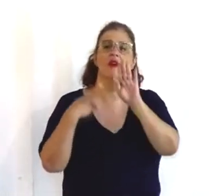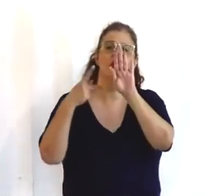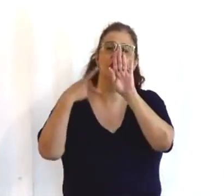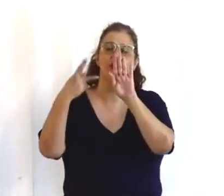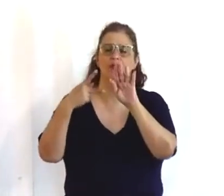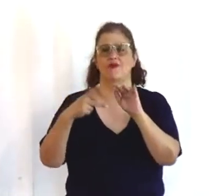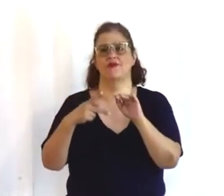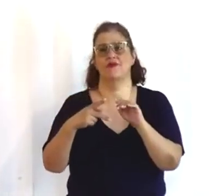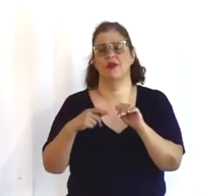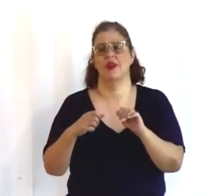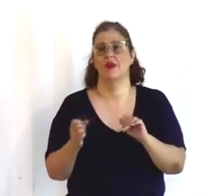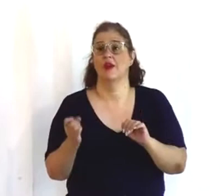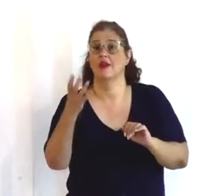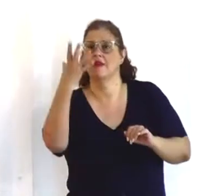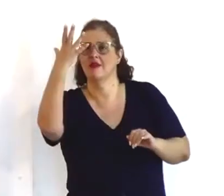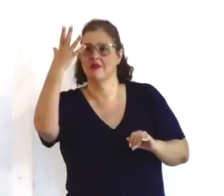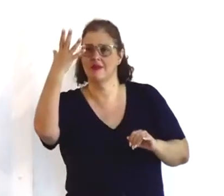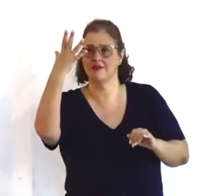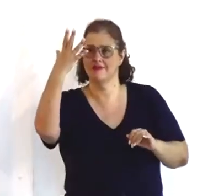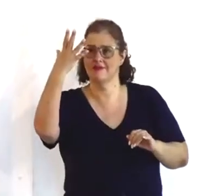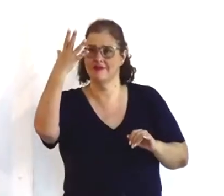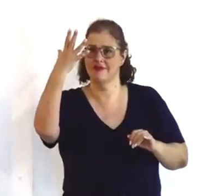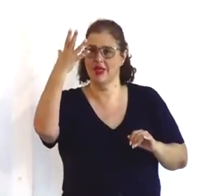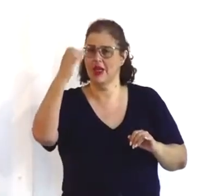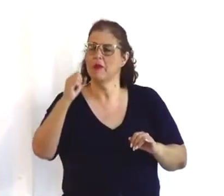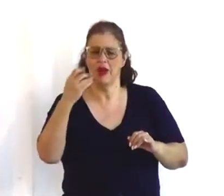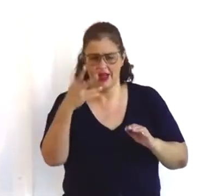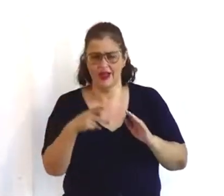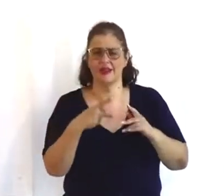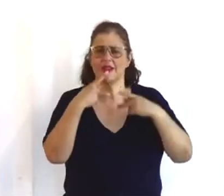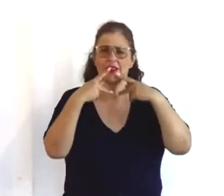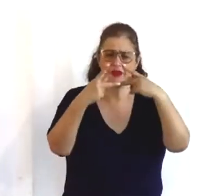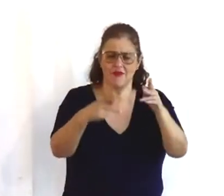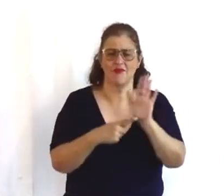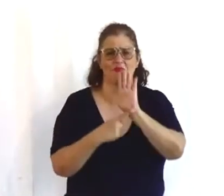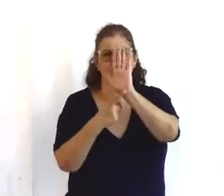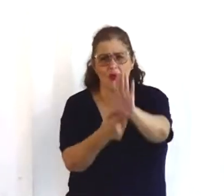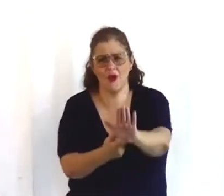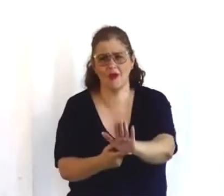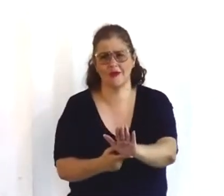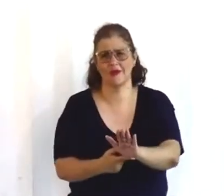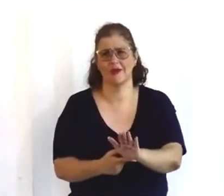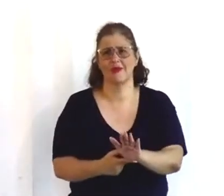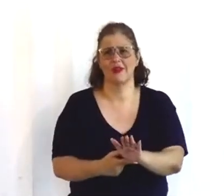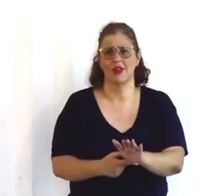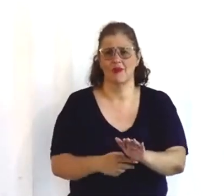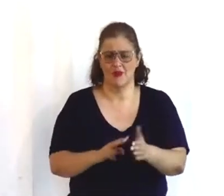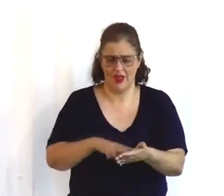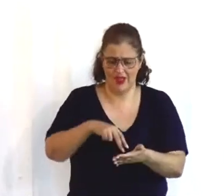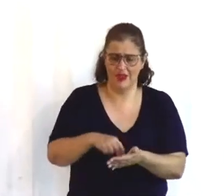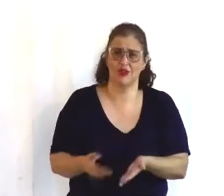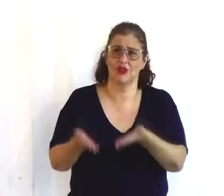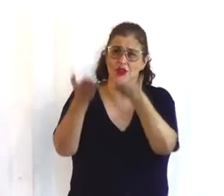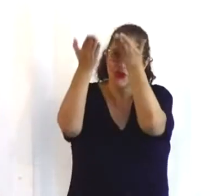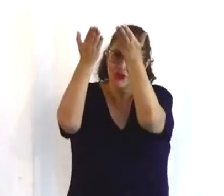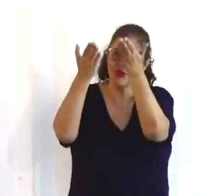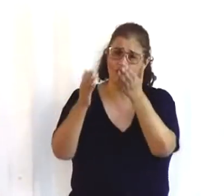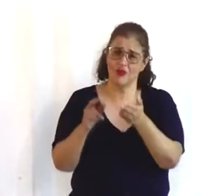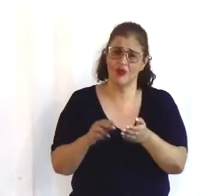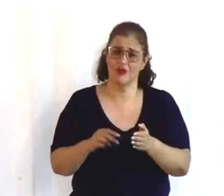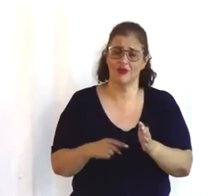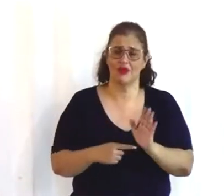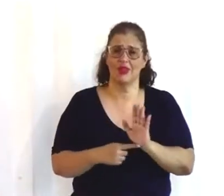se revela já não só ressurreto, mas glorificado agora, porque ele está à destra de Deus Pai. É